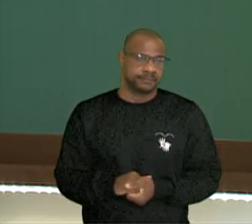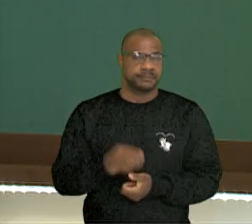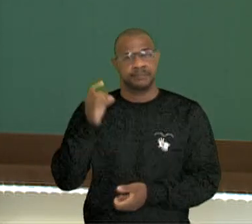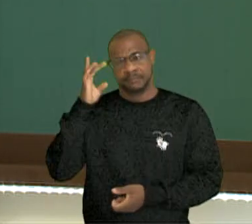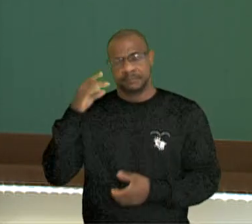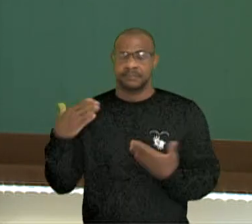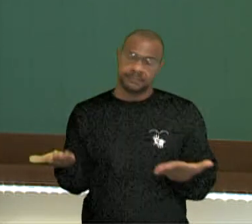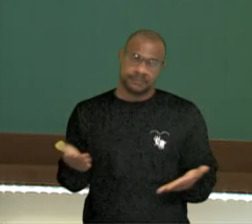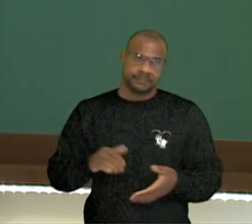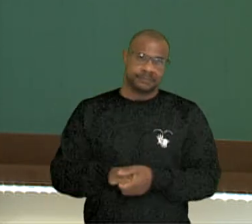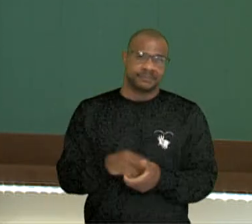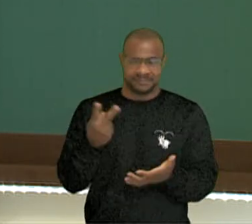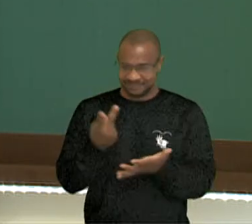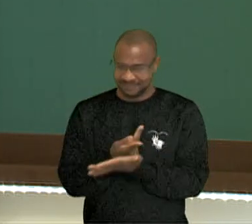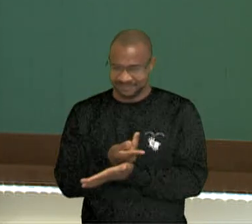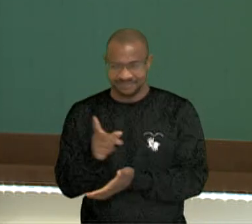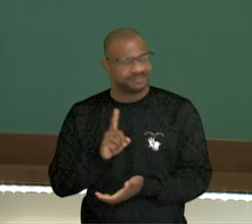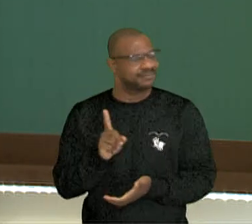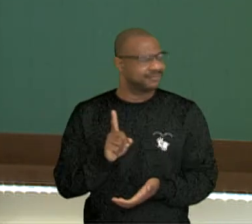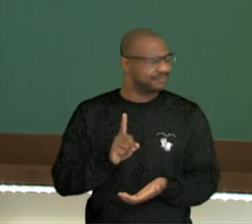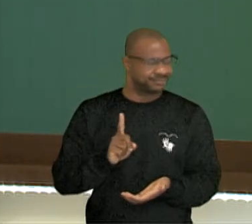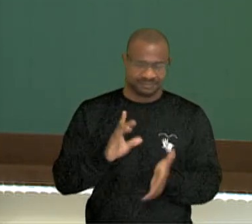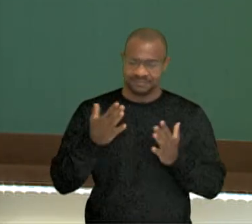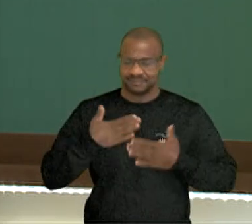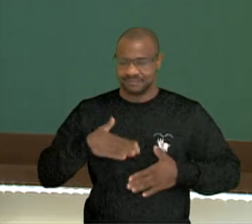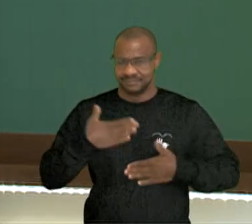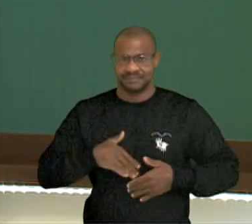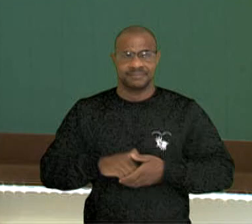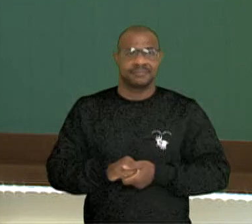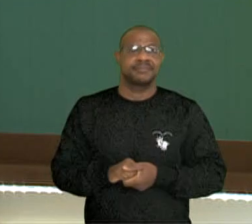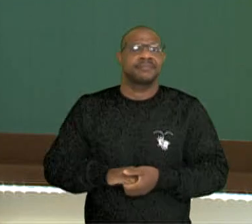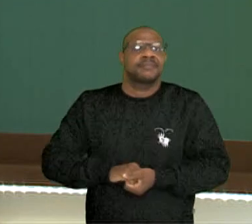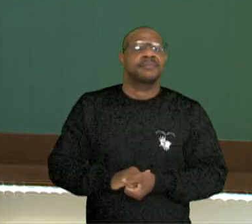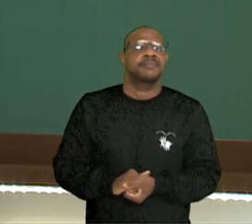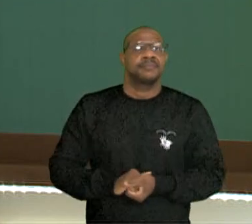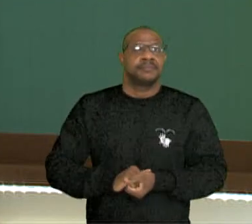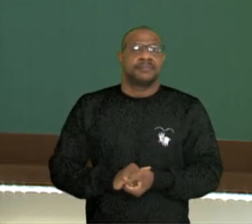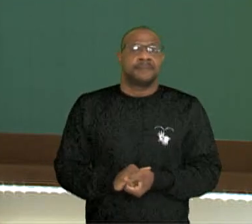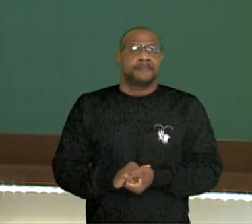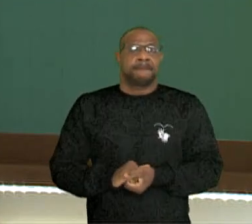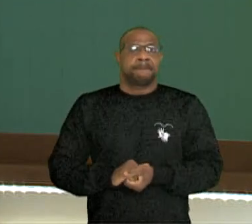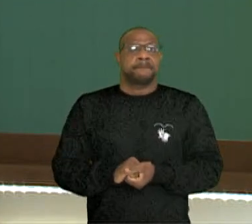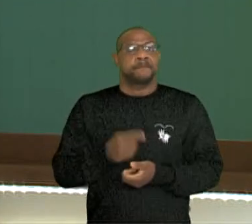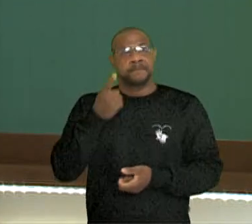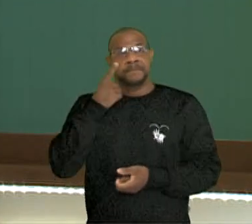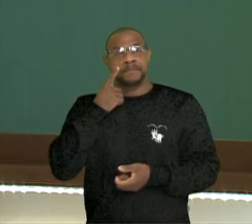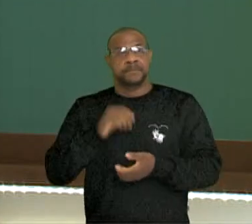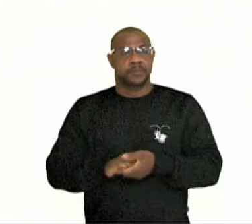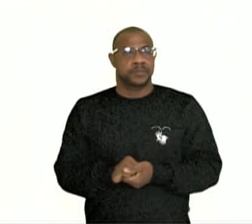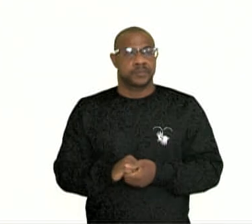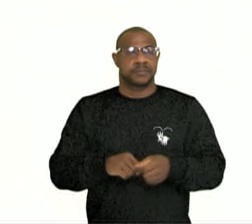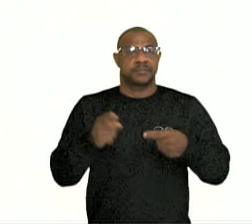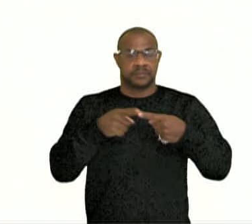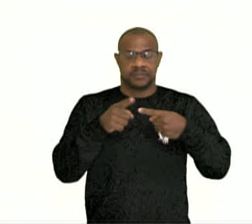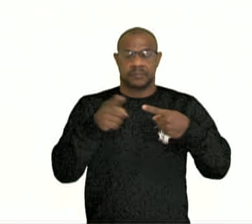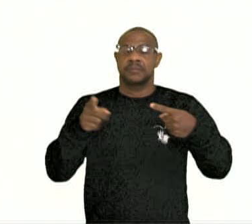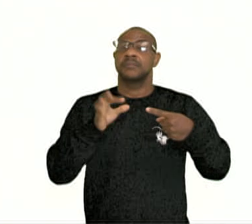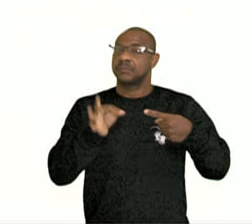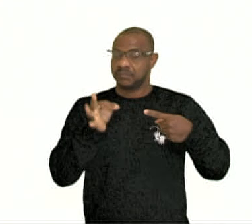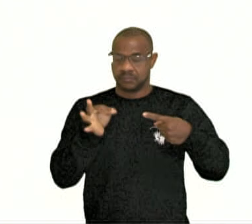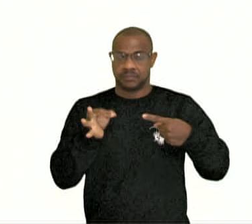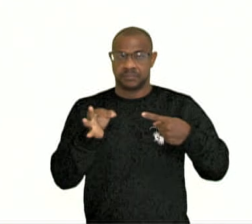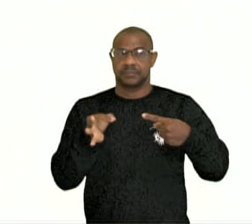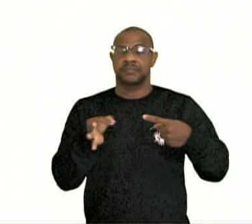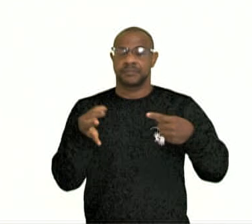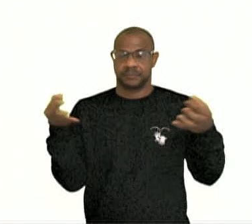né? Você achou que tinha errado, né? Não, não errou não, é isso mesmo. Então, olha lá, verificado. O primeiro é um trinômio e